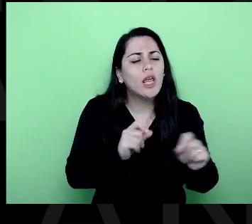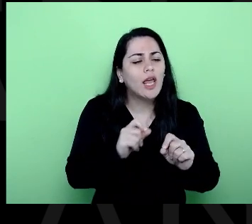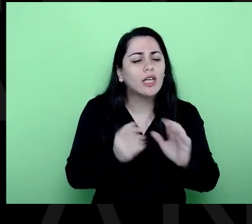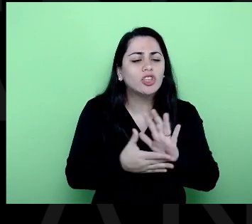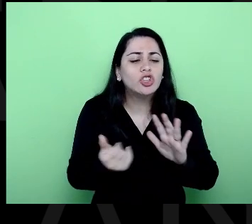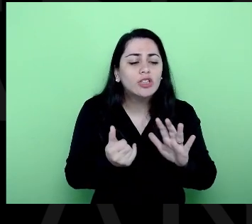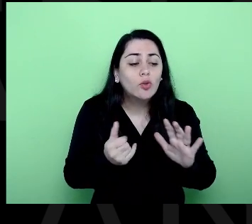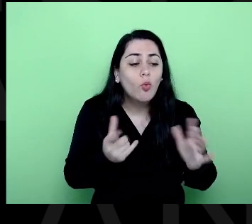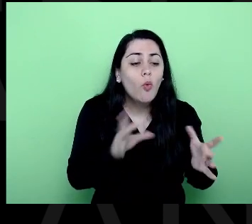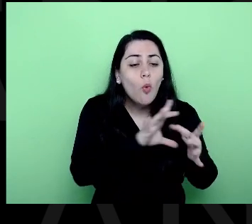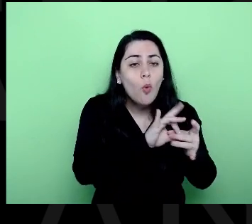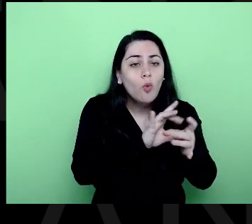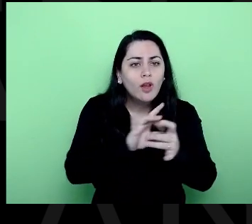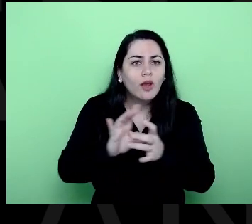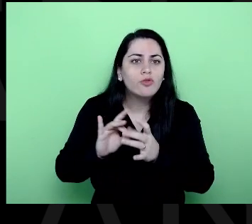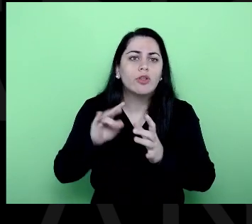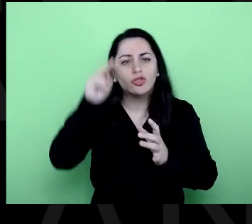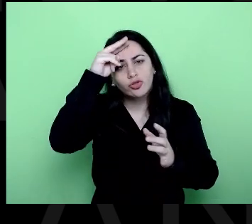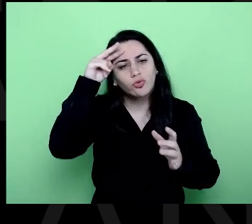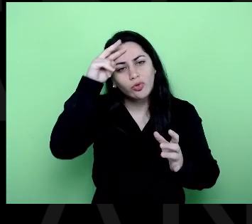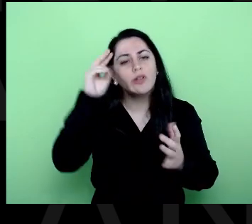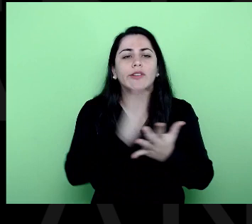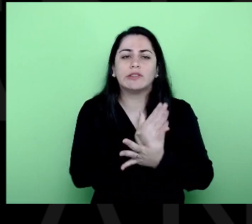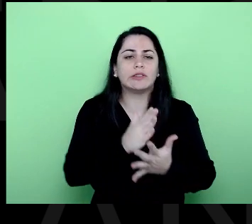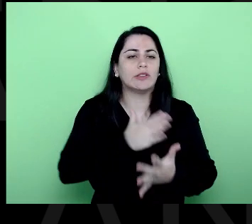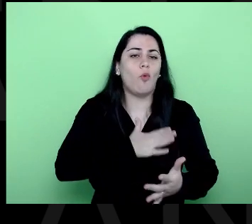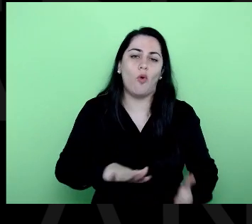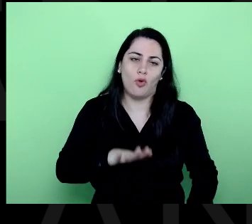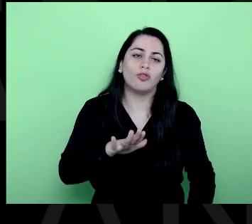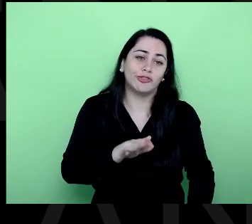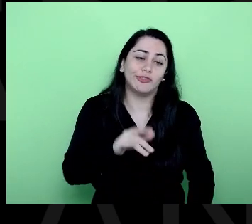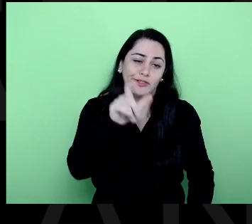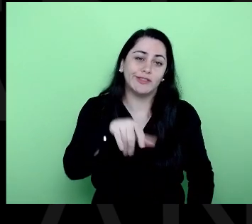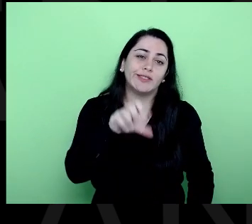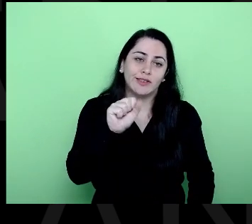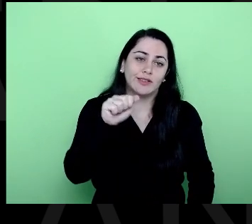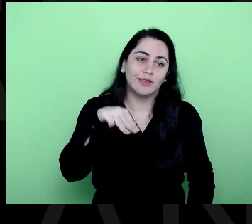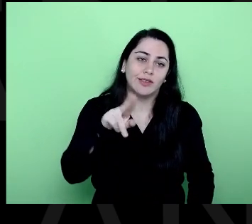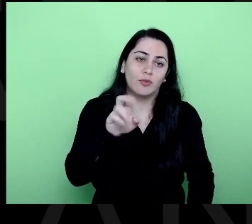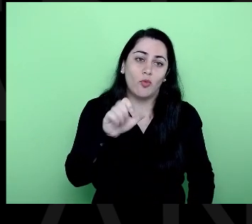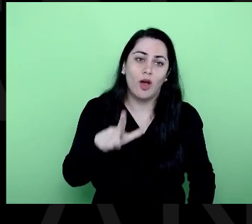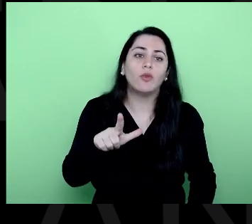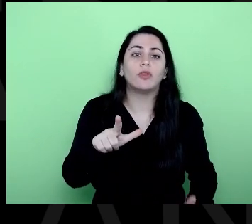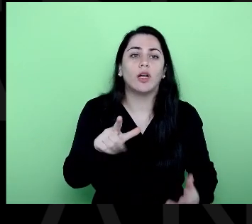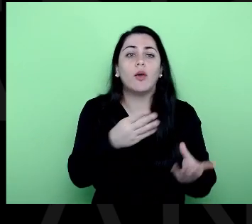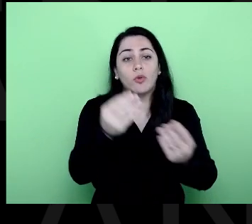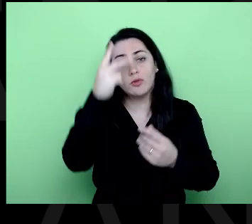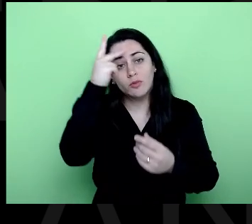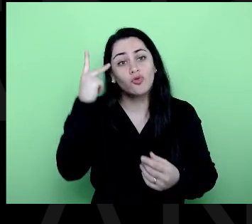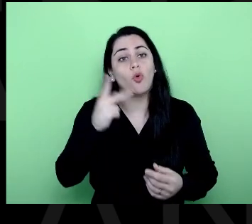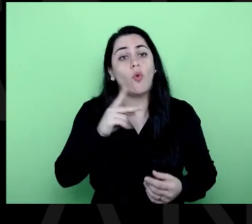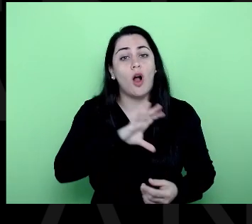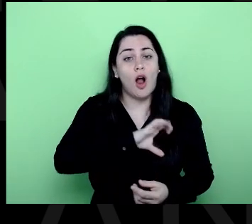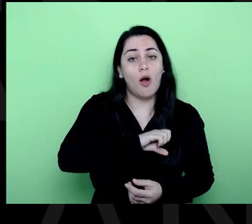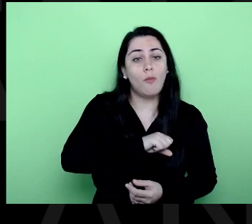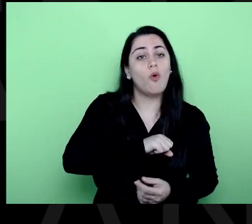contexto às vezes, porque todo mundo tem uma birra ali com o Samuel, né? Samuel é um cara que provoca muitos amores e muitos